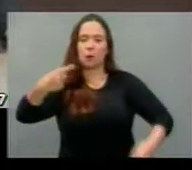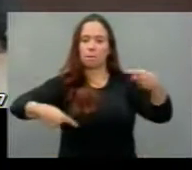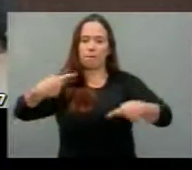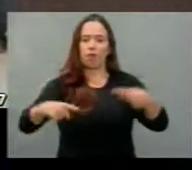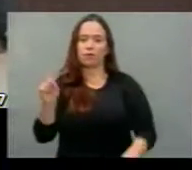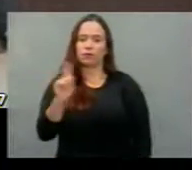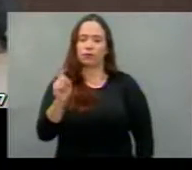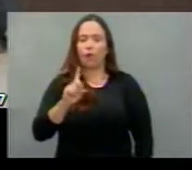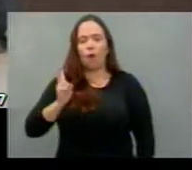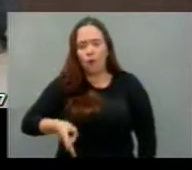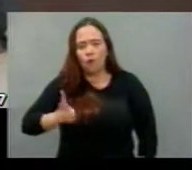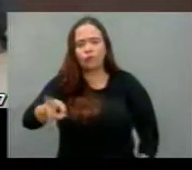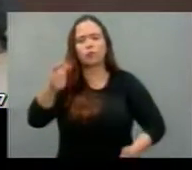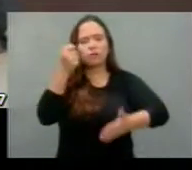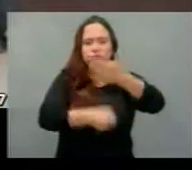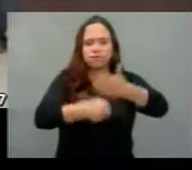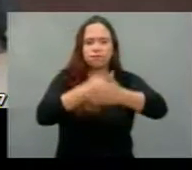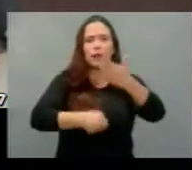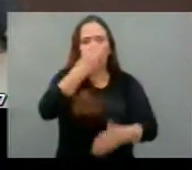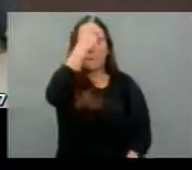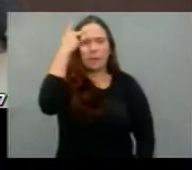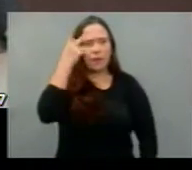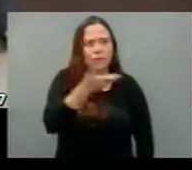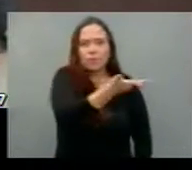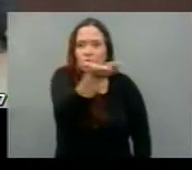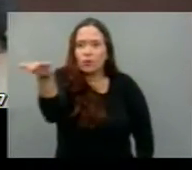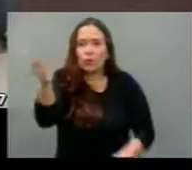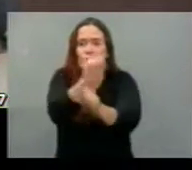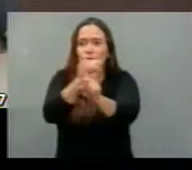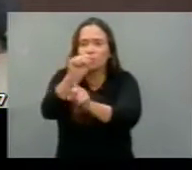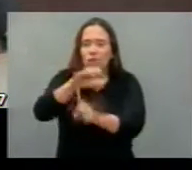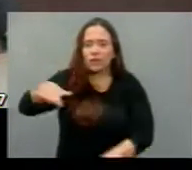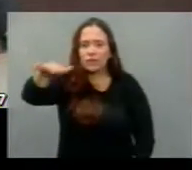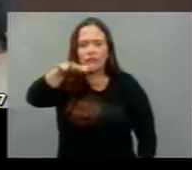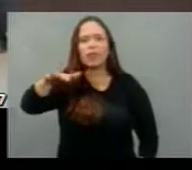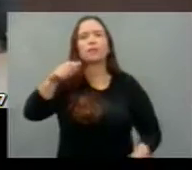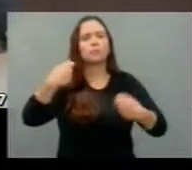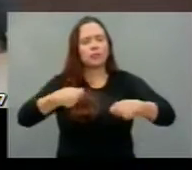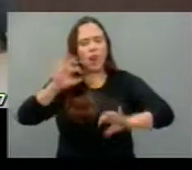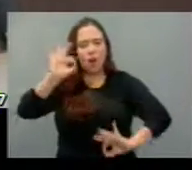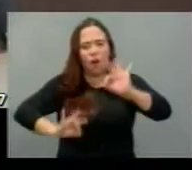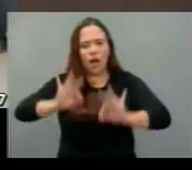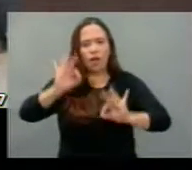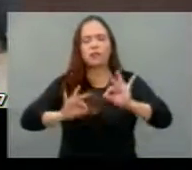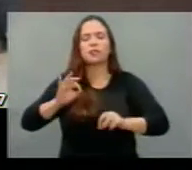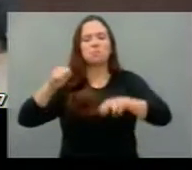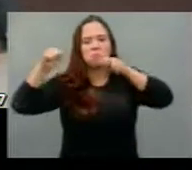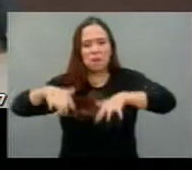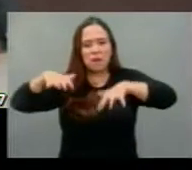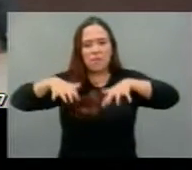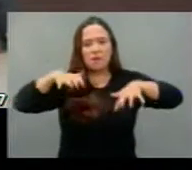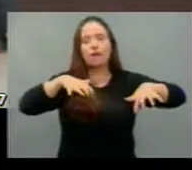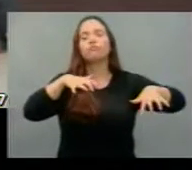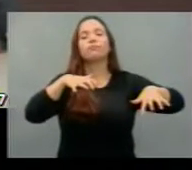estou falando ao povo, sobretudo, que me escuta, mas, sobretudo, se organize desde baixo. Eu